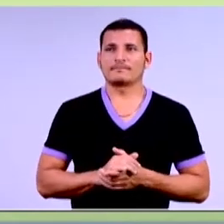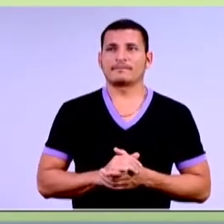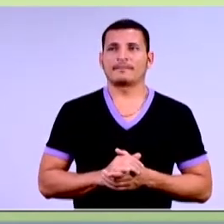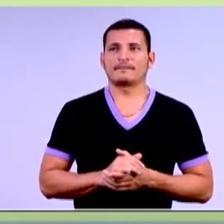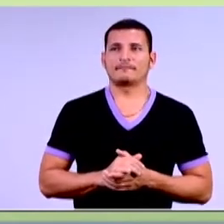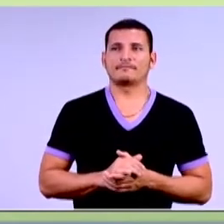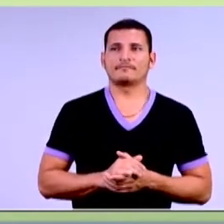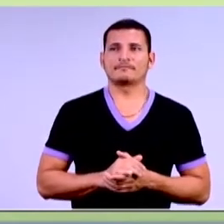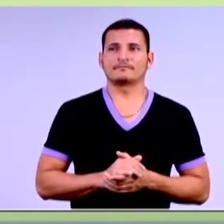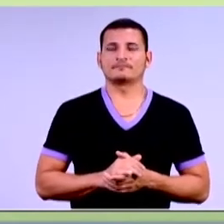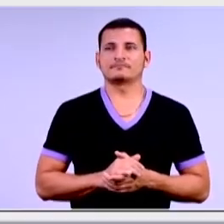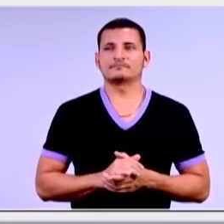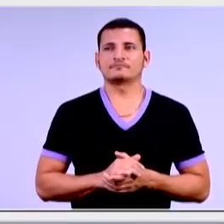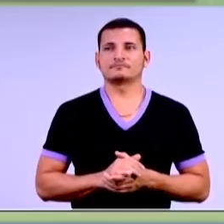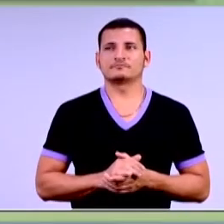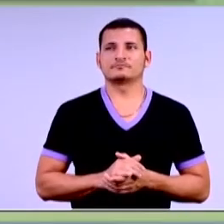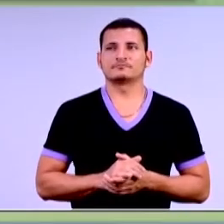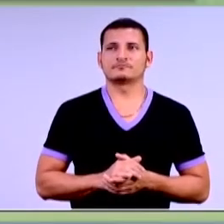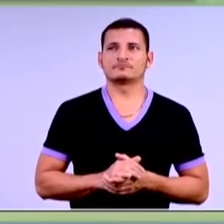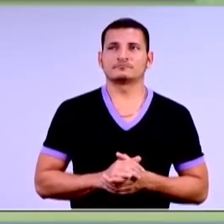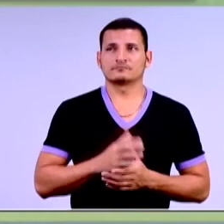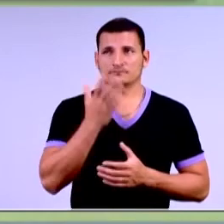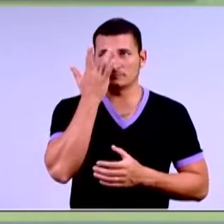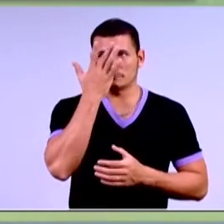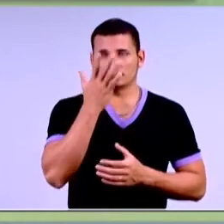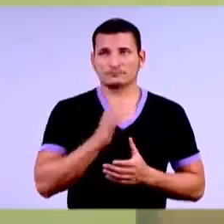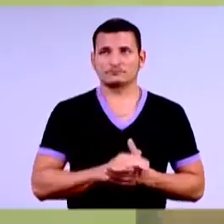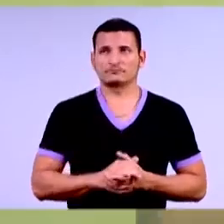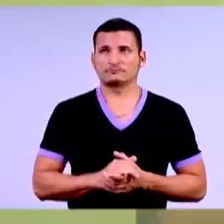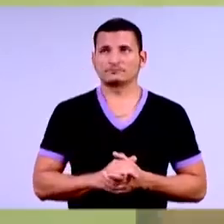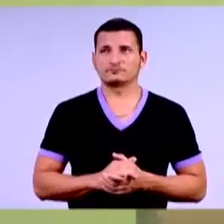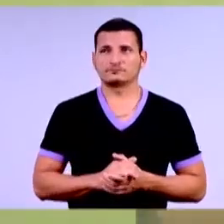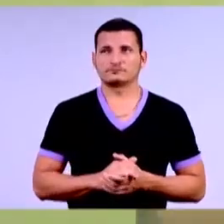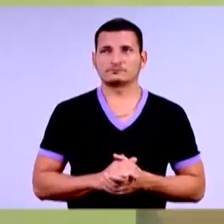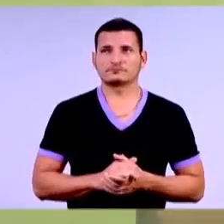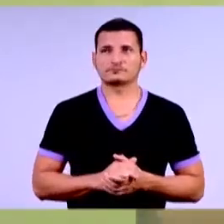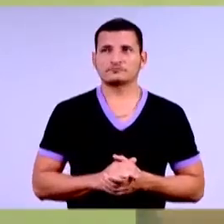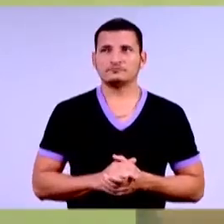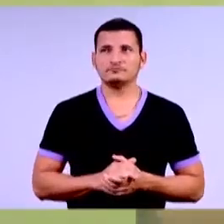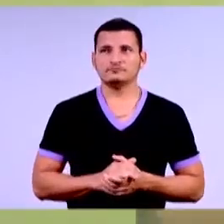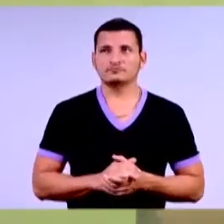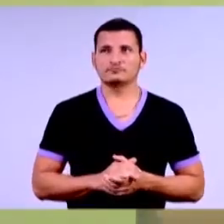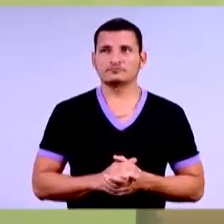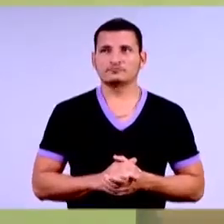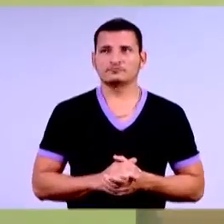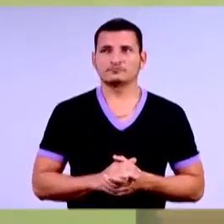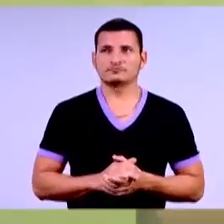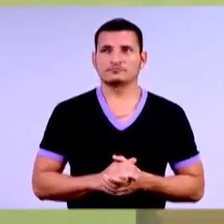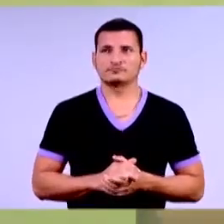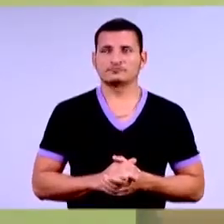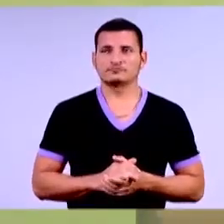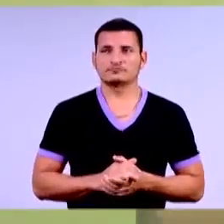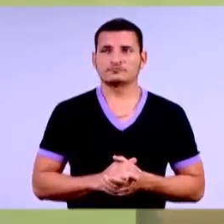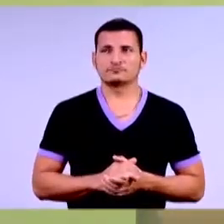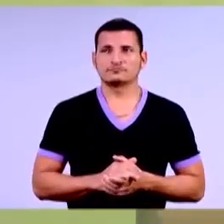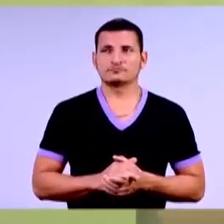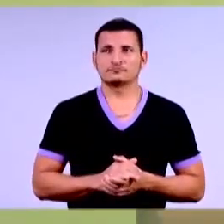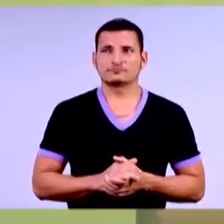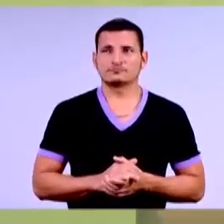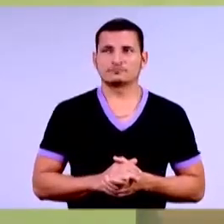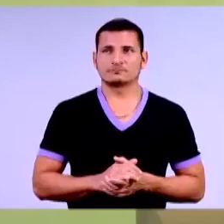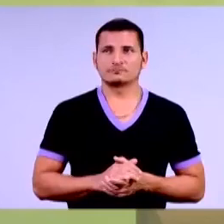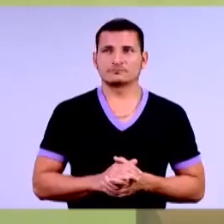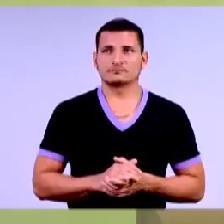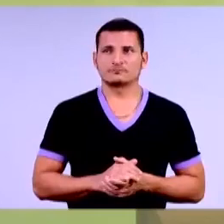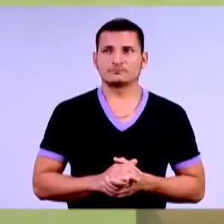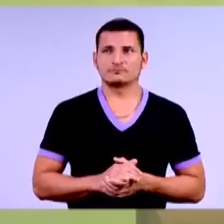disponível amanhã sexo ficou fácil e véu isi o que mais